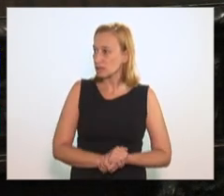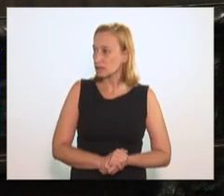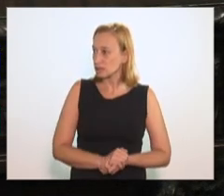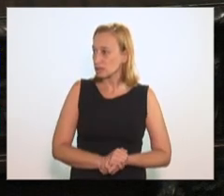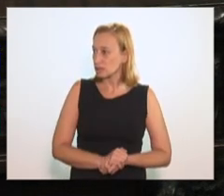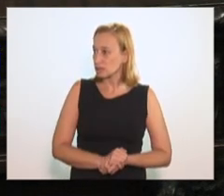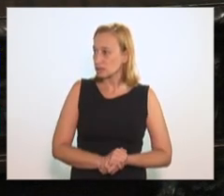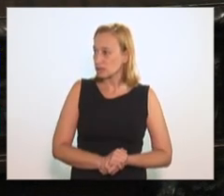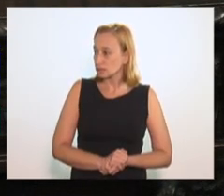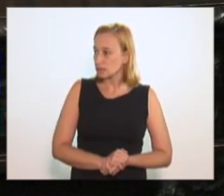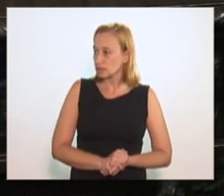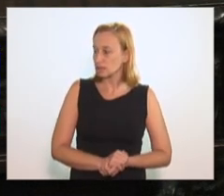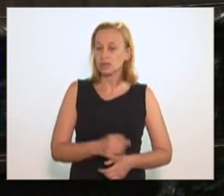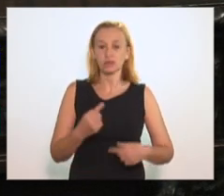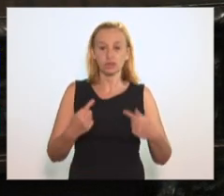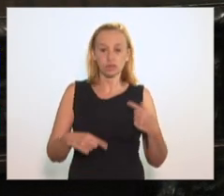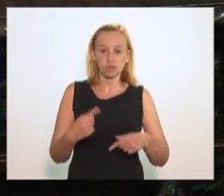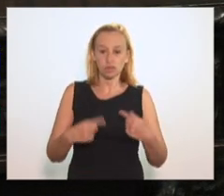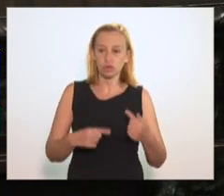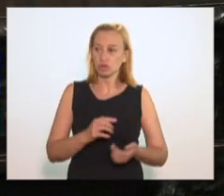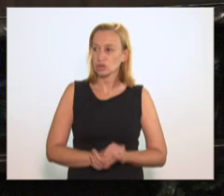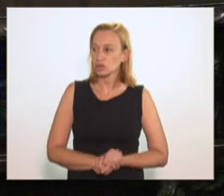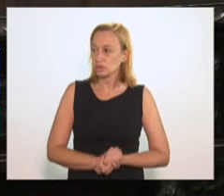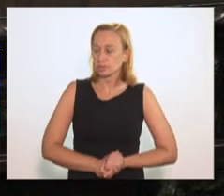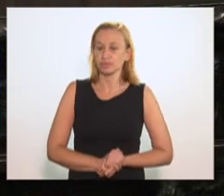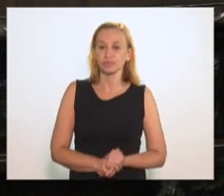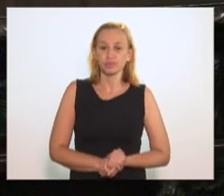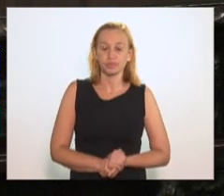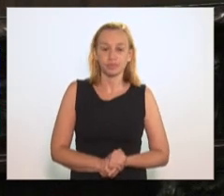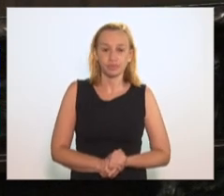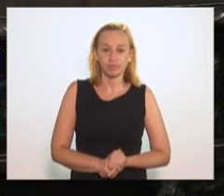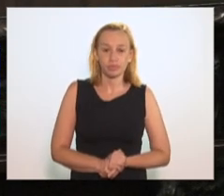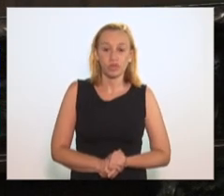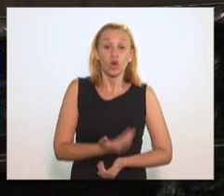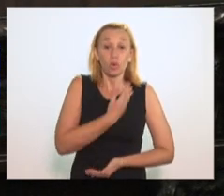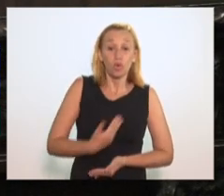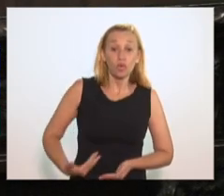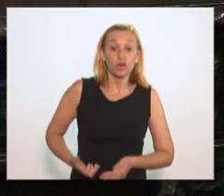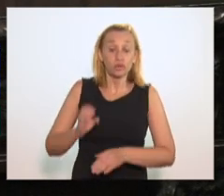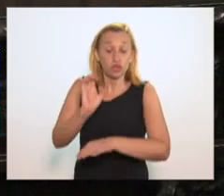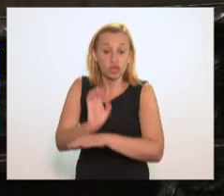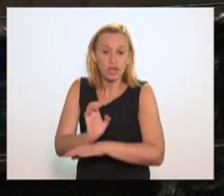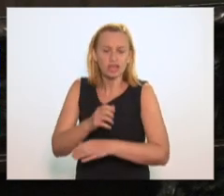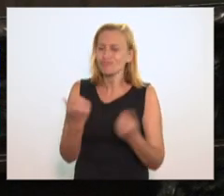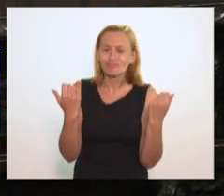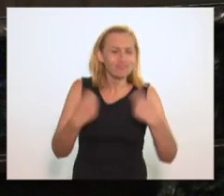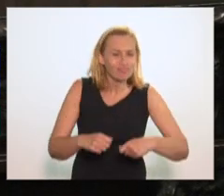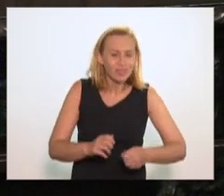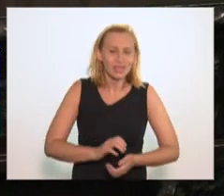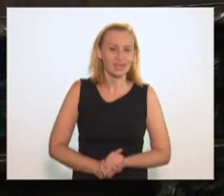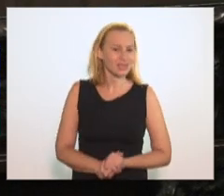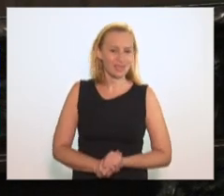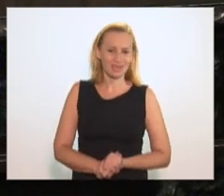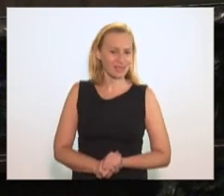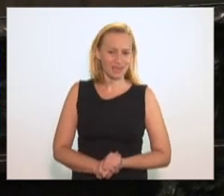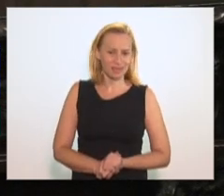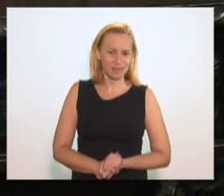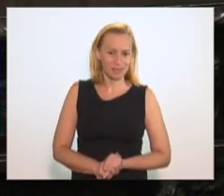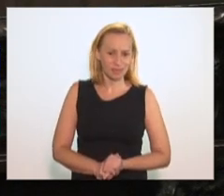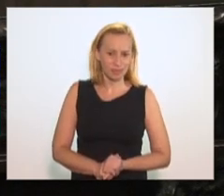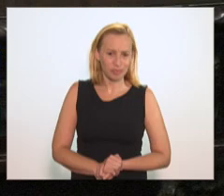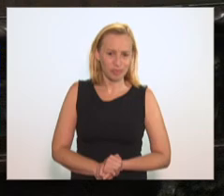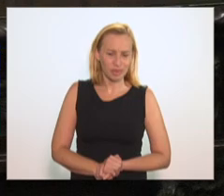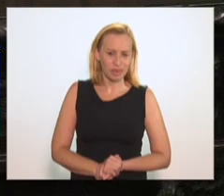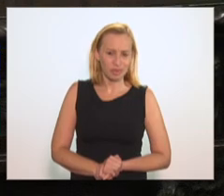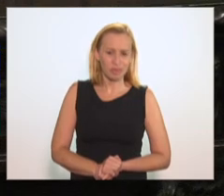discutir a autoria disso e a autoria daquilo o governo do Estado não precisa de autorização legislativa para comprar